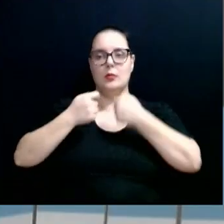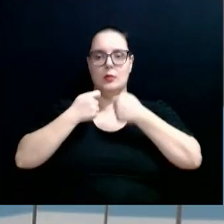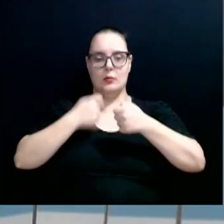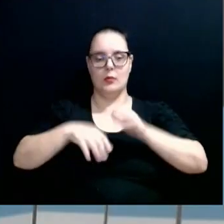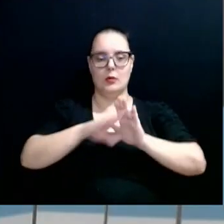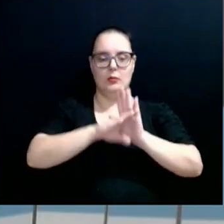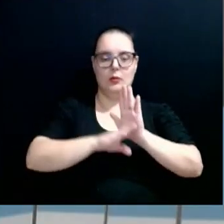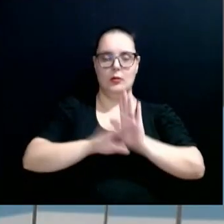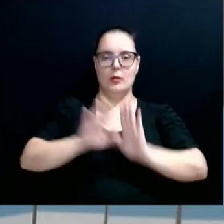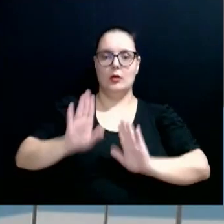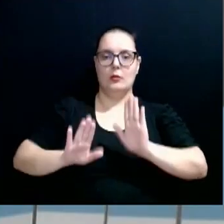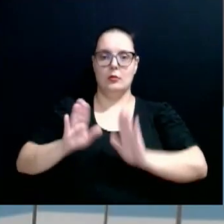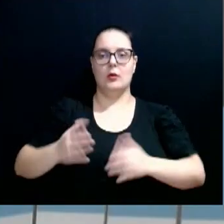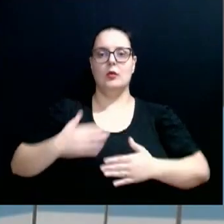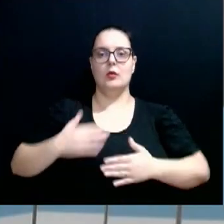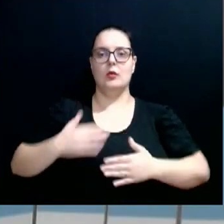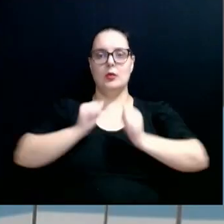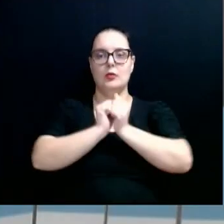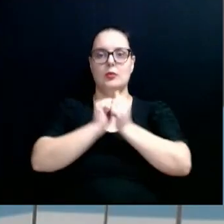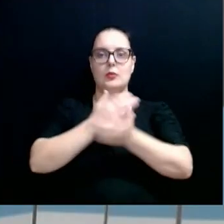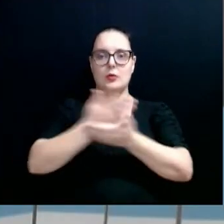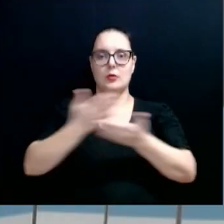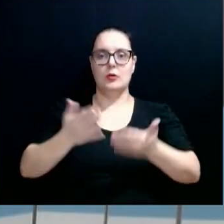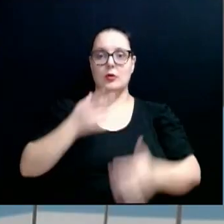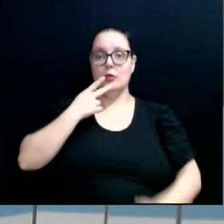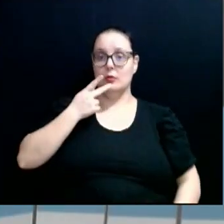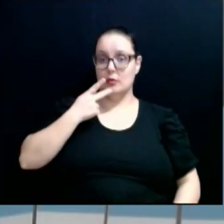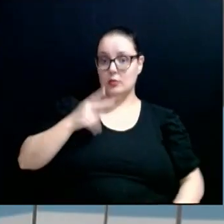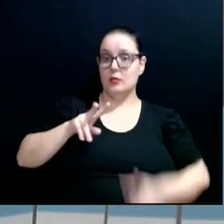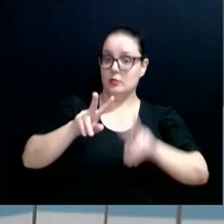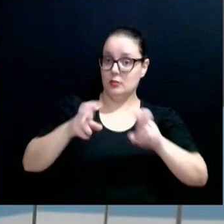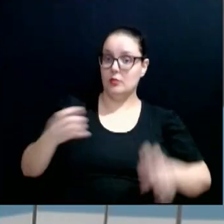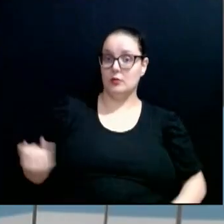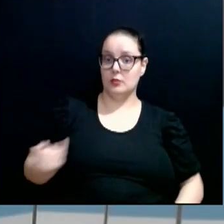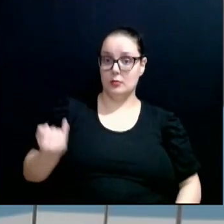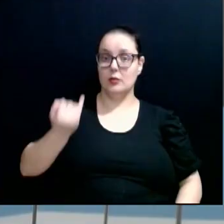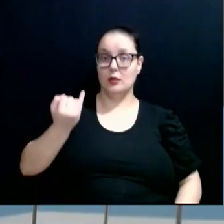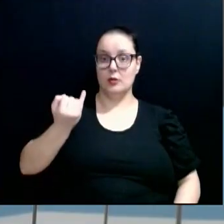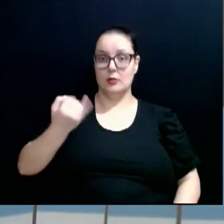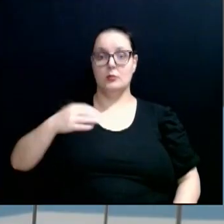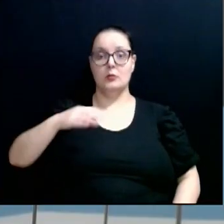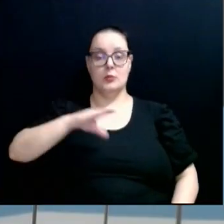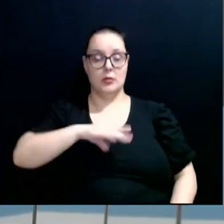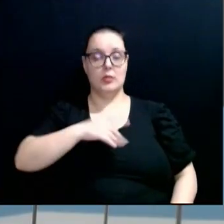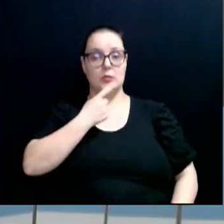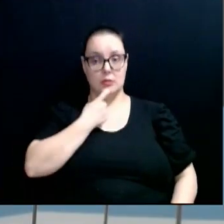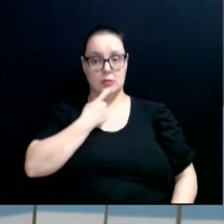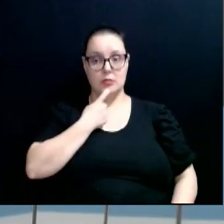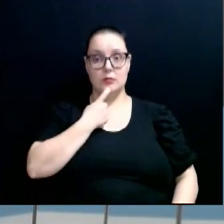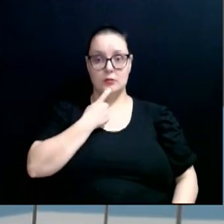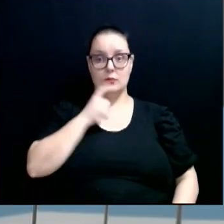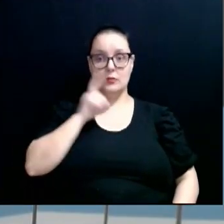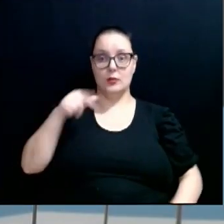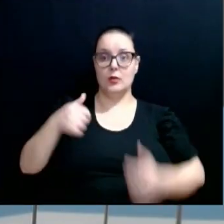estar aqui com vocês, falando de um tema tão importante, né, para a cidade de Campinas, que é o transporte